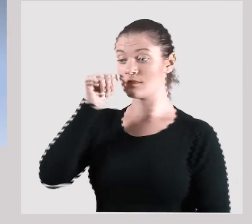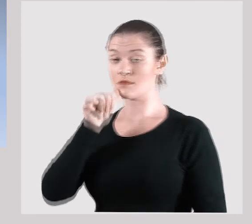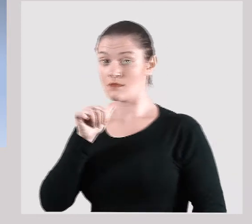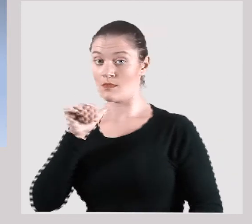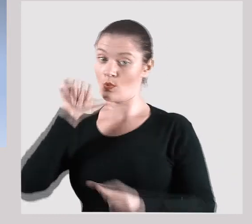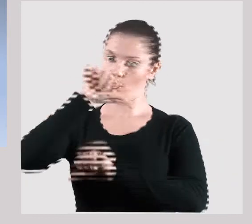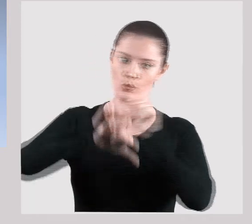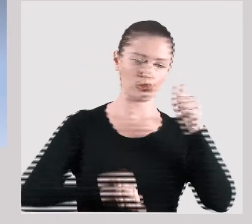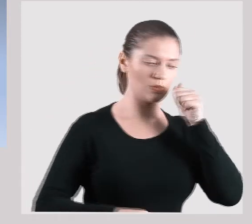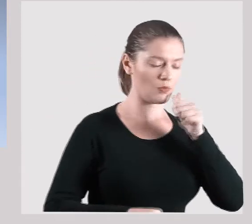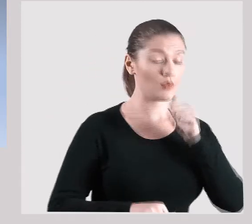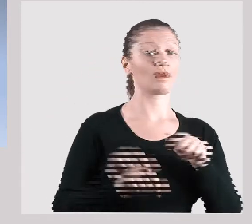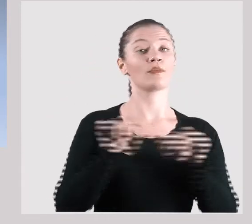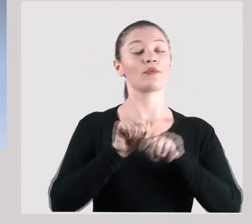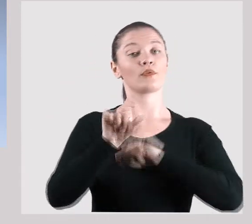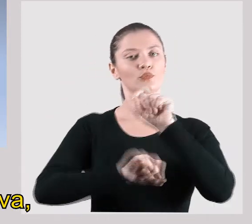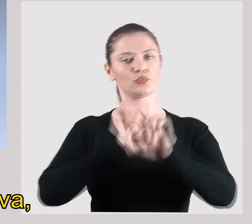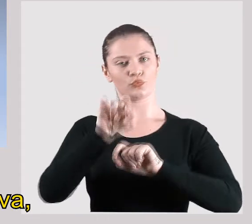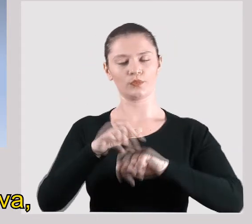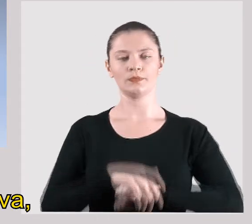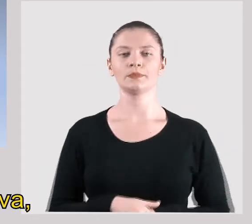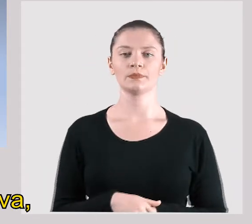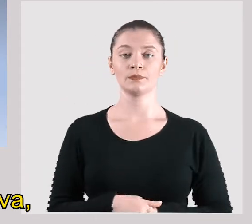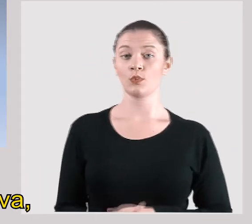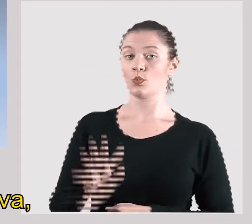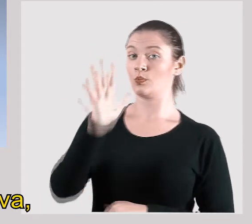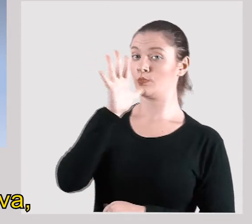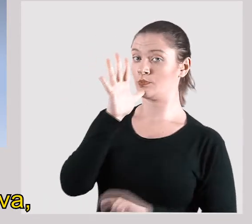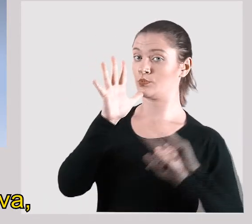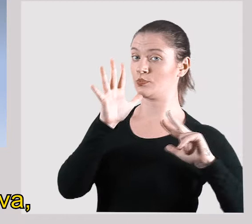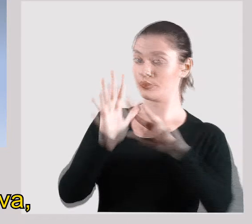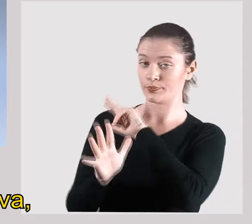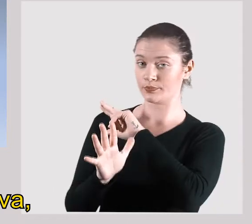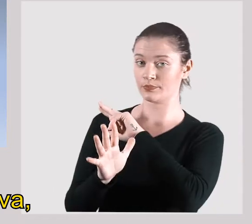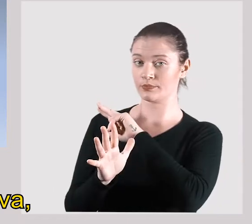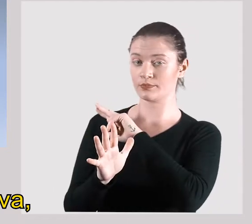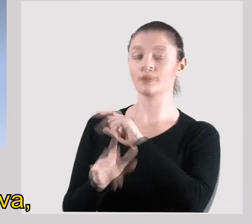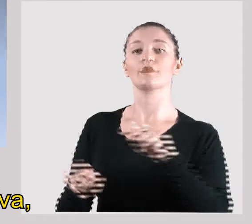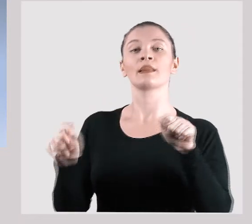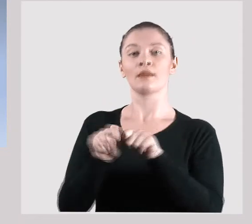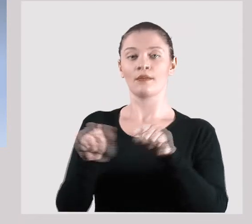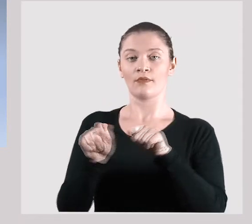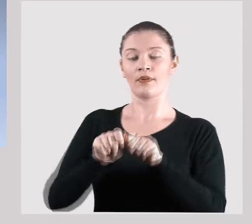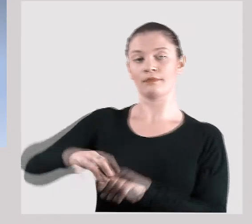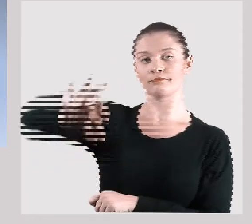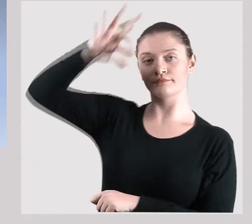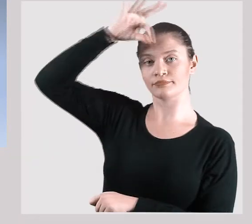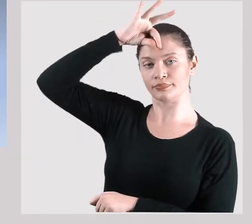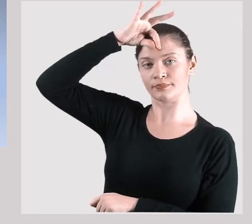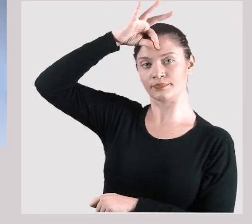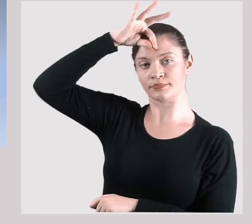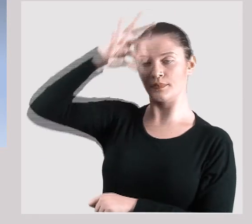feminino, o que se faz, né? Então, se tira o pênis, faz uma nova vulva, pega a pele do